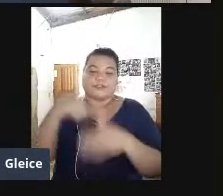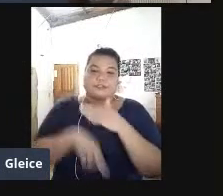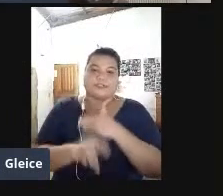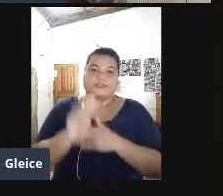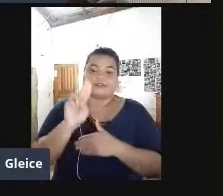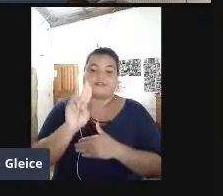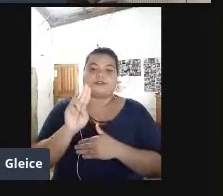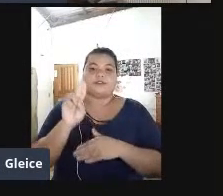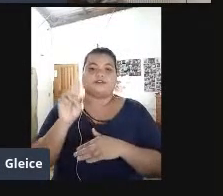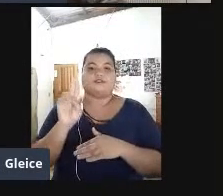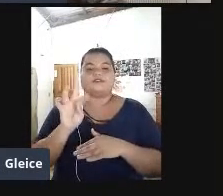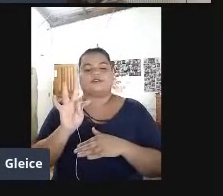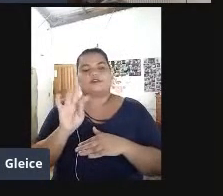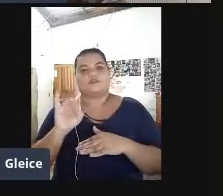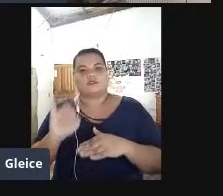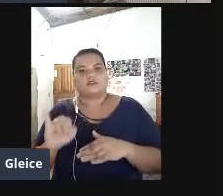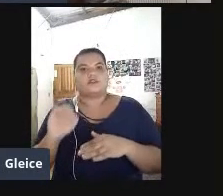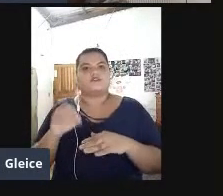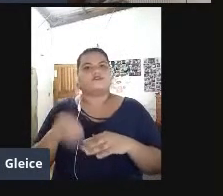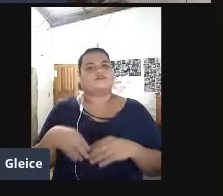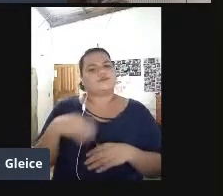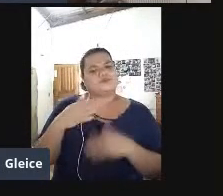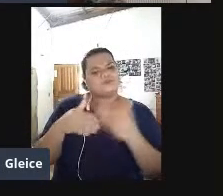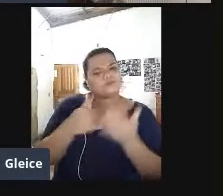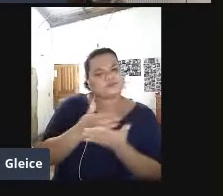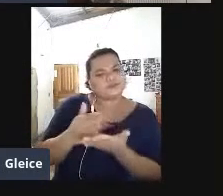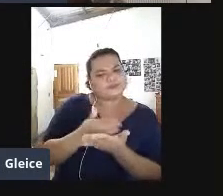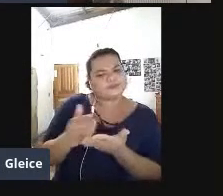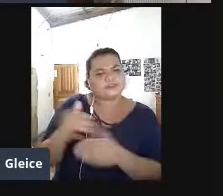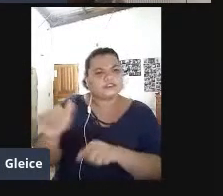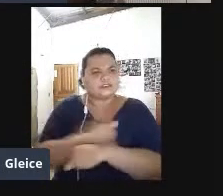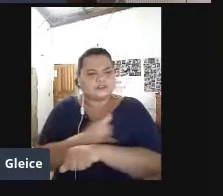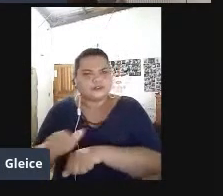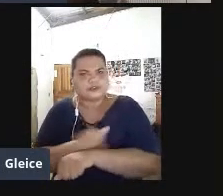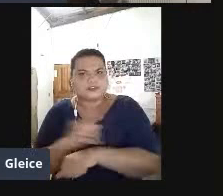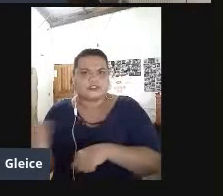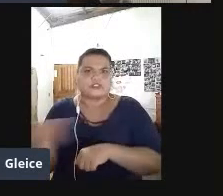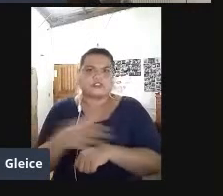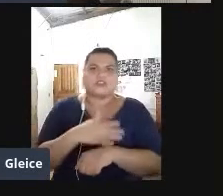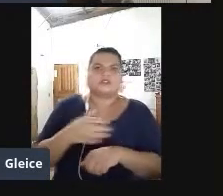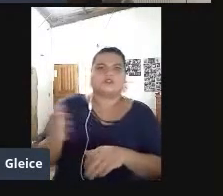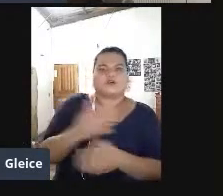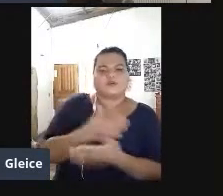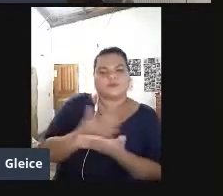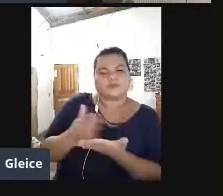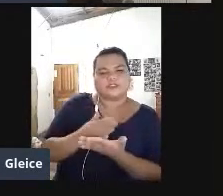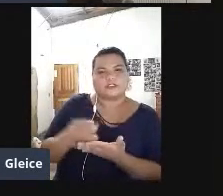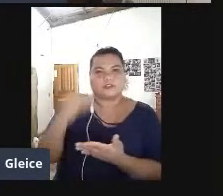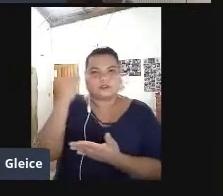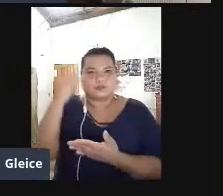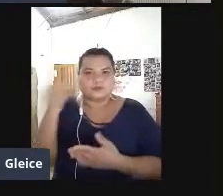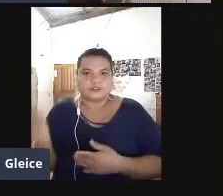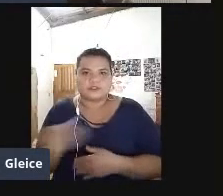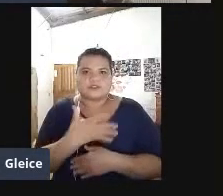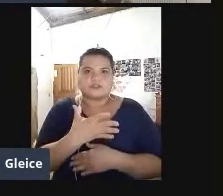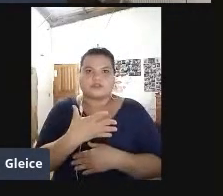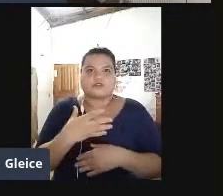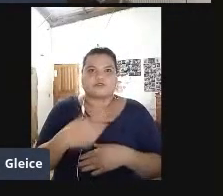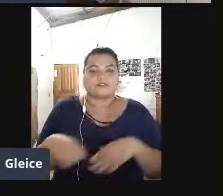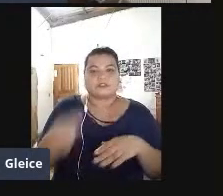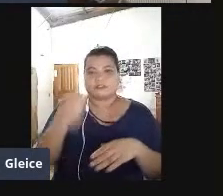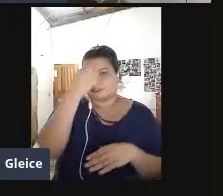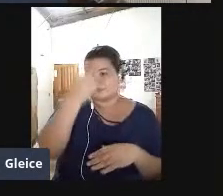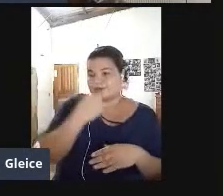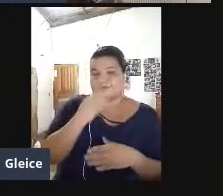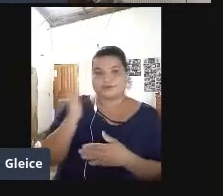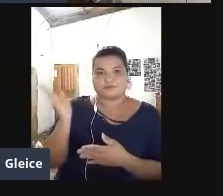alguns experimentos e a gente vai começando a utilizar algumas outras fórmulas. Essas são algumas imagens que eu também postei. Ela teve uma repercussão bem interessante.